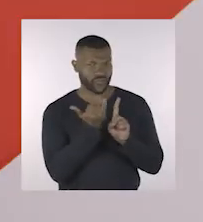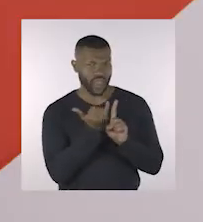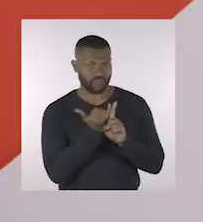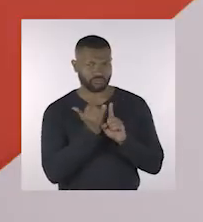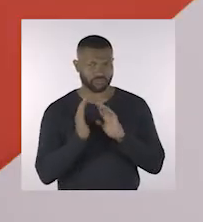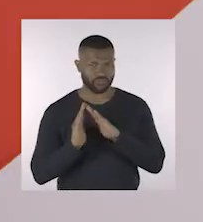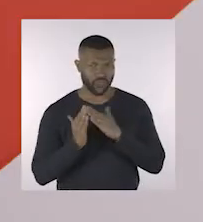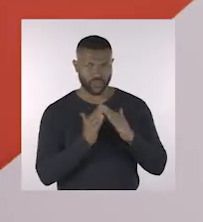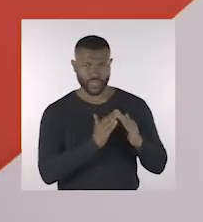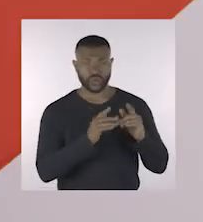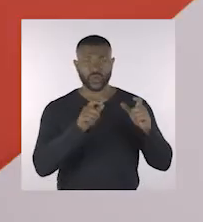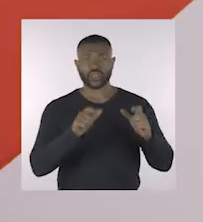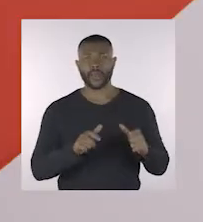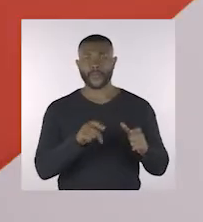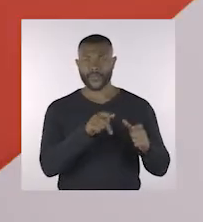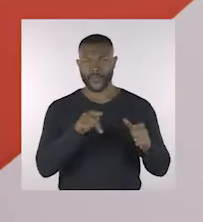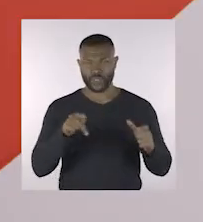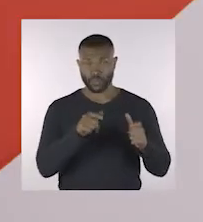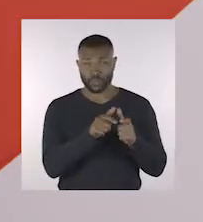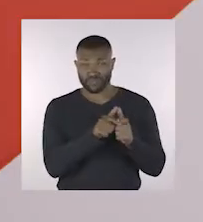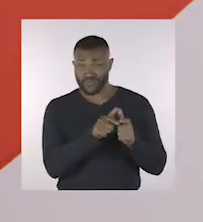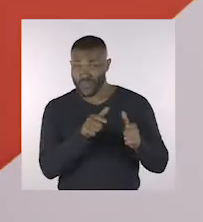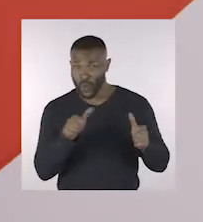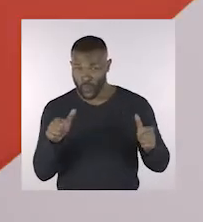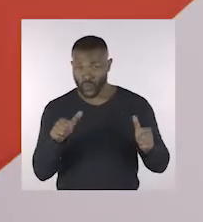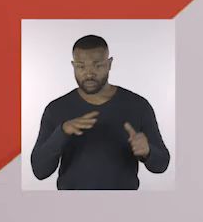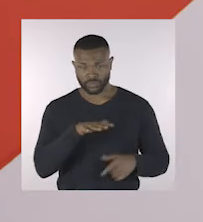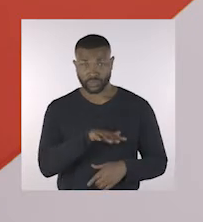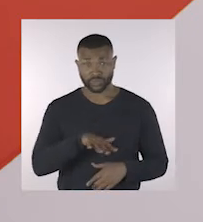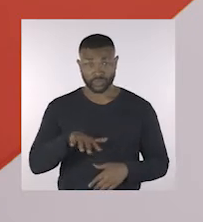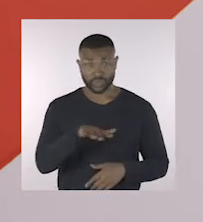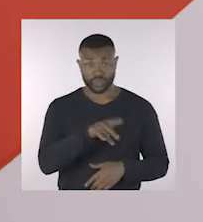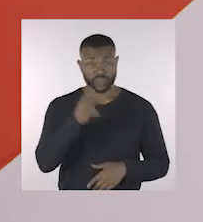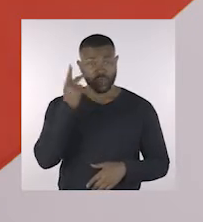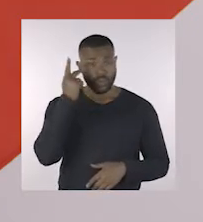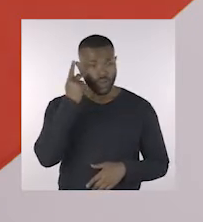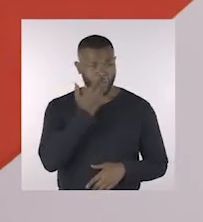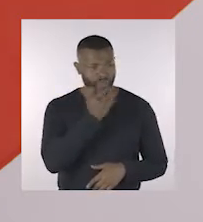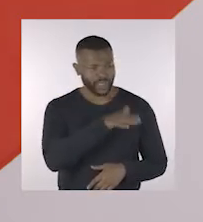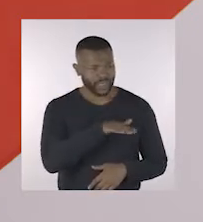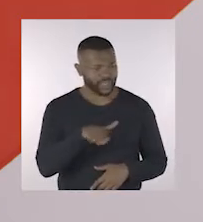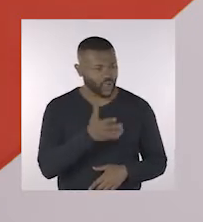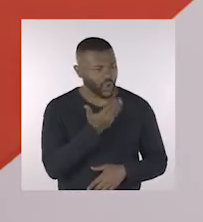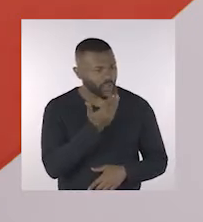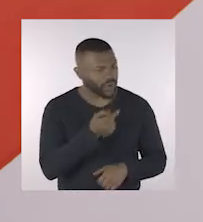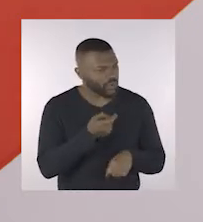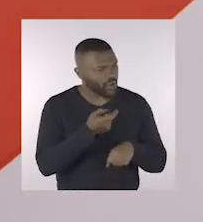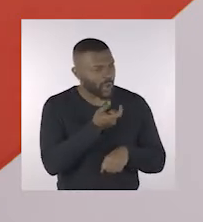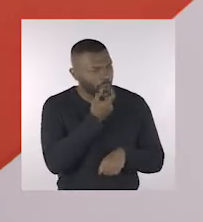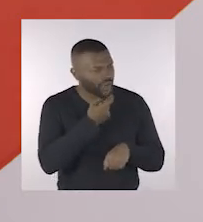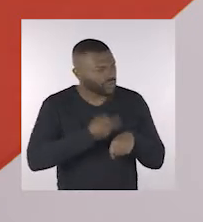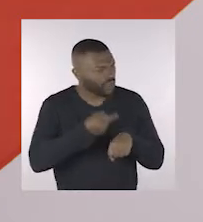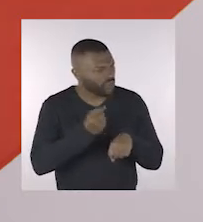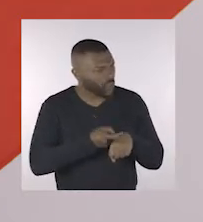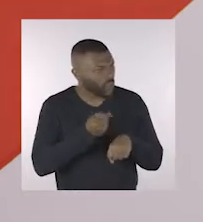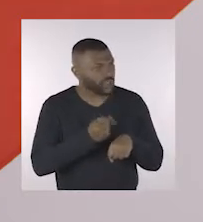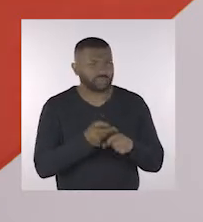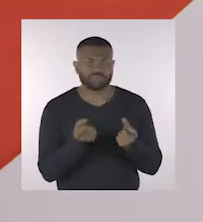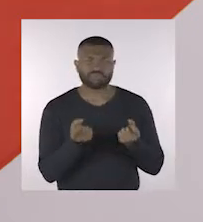na numa favela aqui Paraisópolis na favela mas a favela aqui da cidade de São Paulo e as crianças comendo bolacha seca